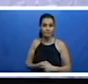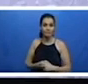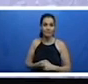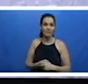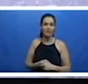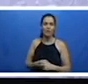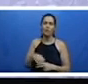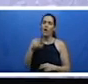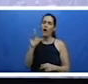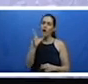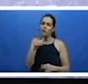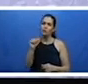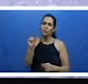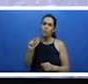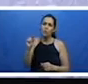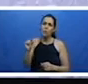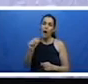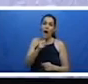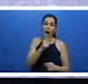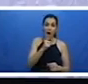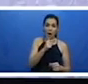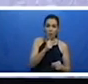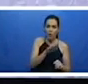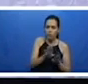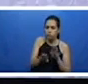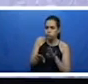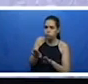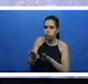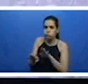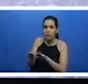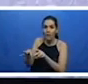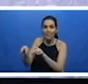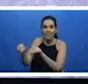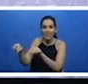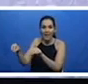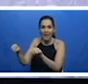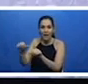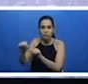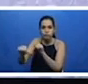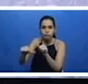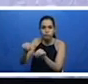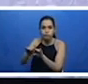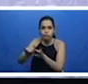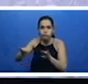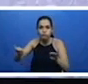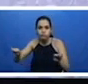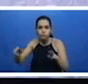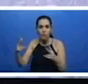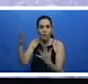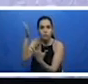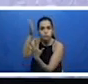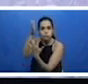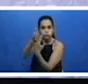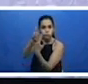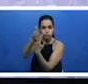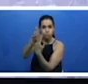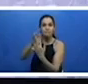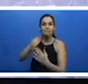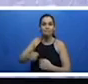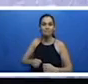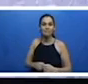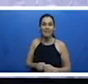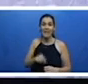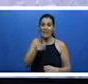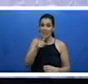onde esse animal foi saindo aos poucos da água e colonizando o ambiente terrestre, levando em conta que dentro da água havia uma competição